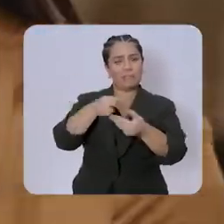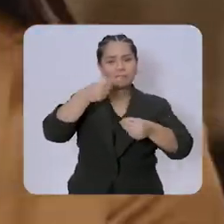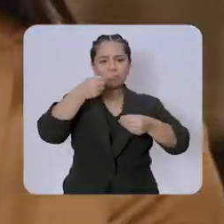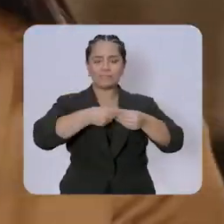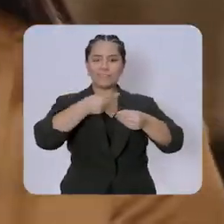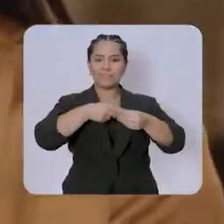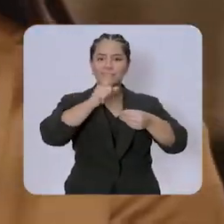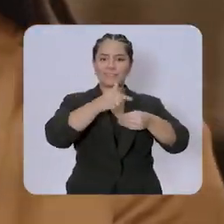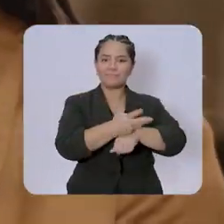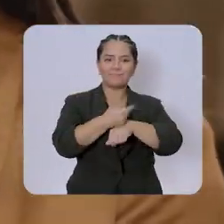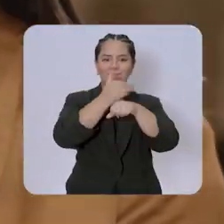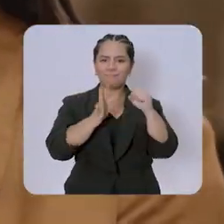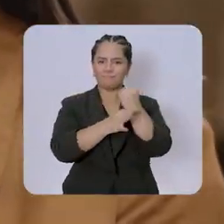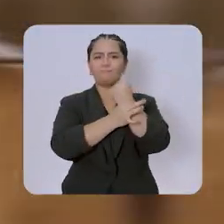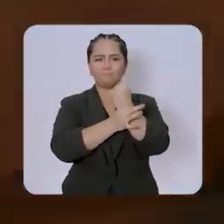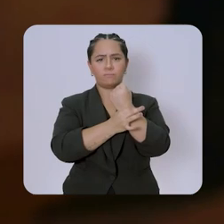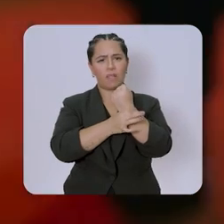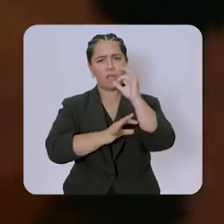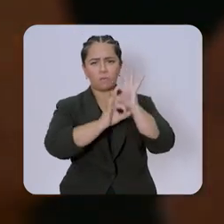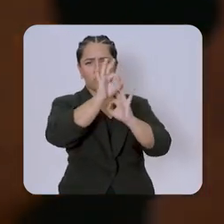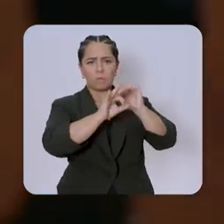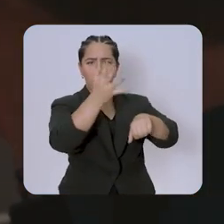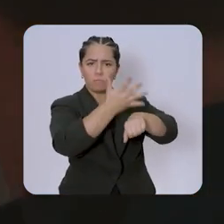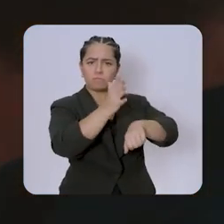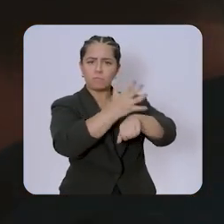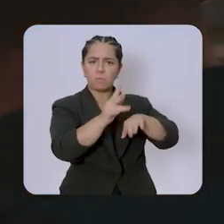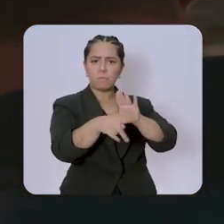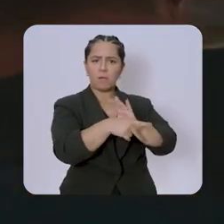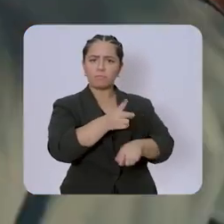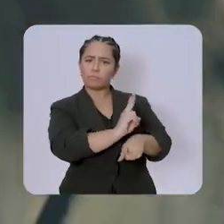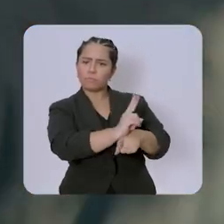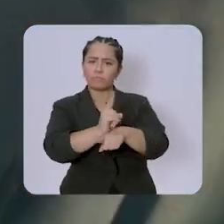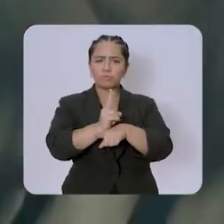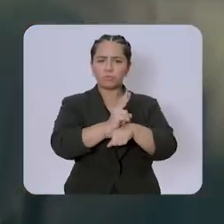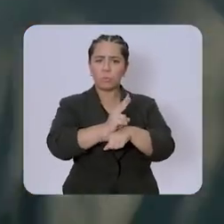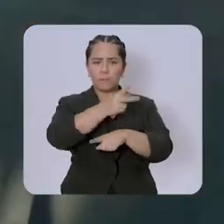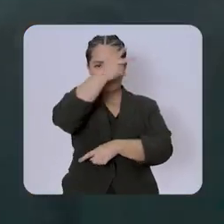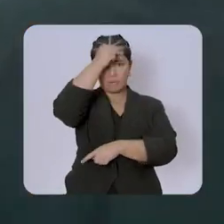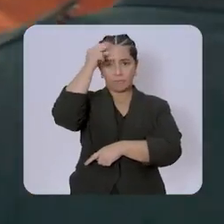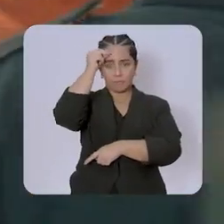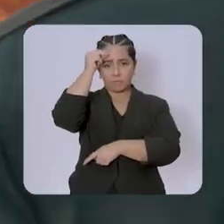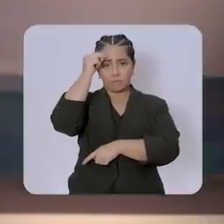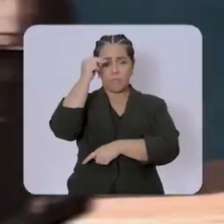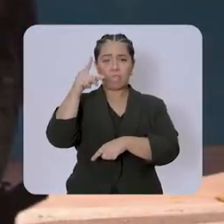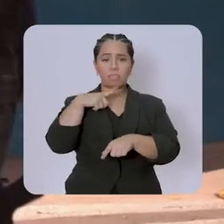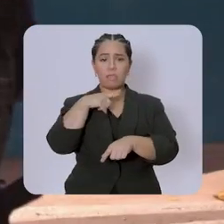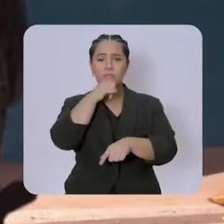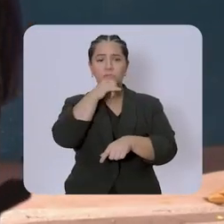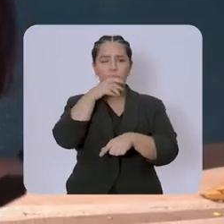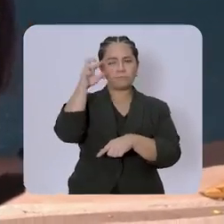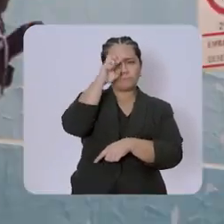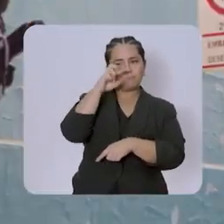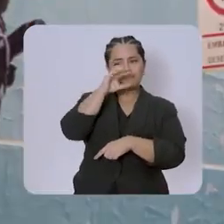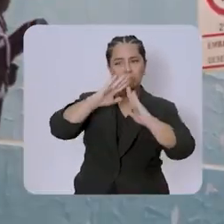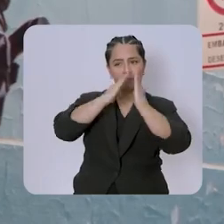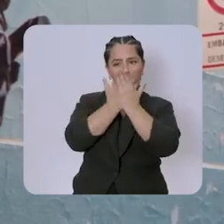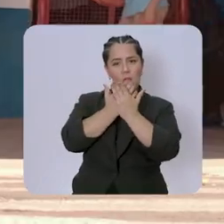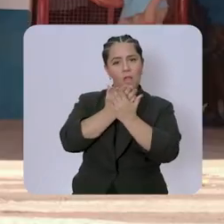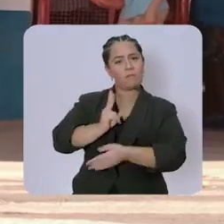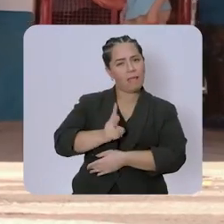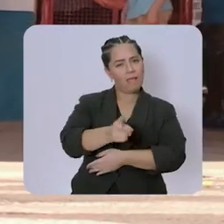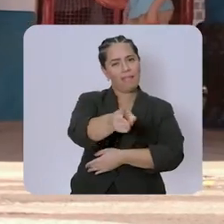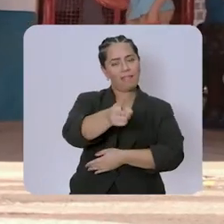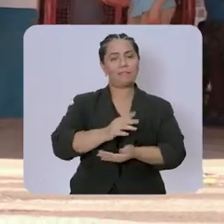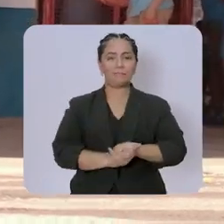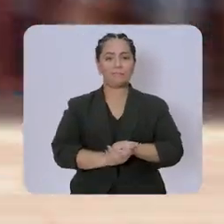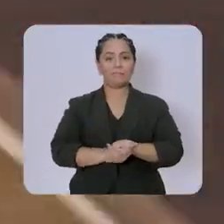asfalto. Nossa cidade vai ser muito mais segura. Vamos equipar e treinar nossa Guarda Civil Metropolitana. O patrulhamento nas escolas públicas vai